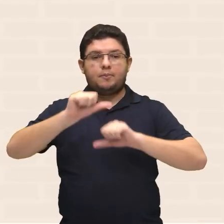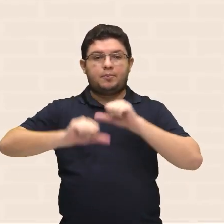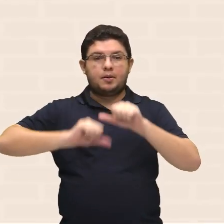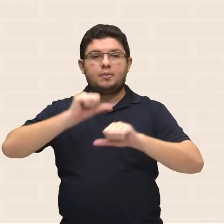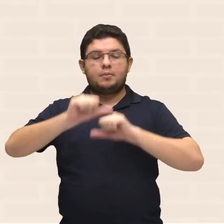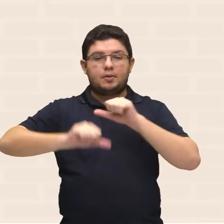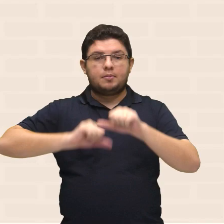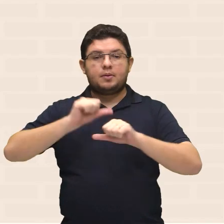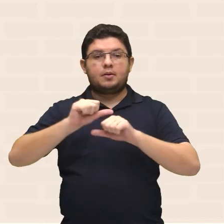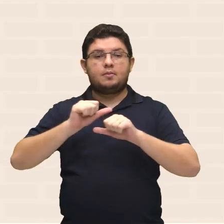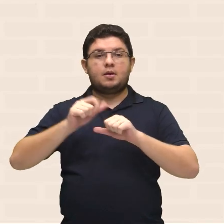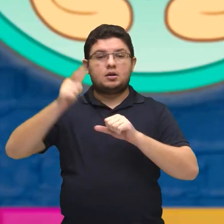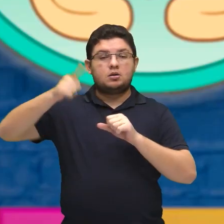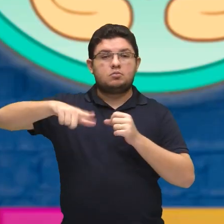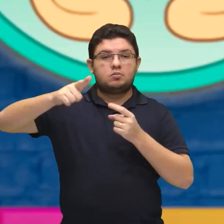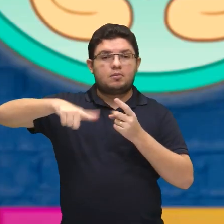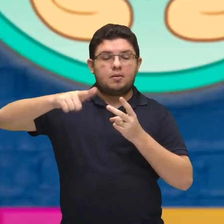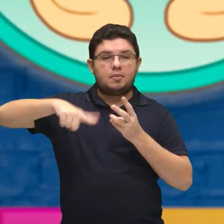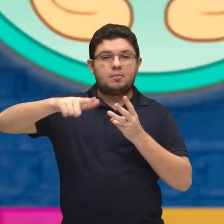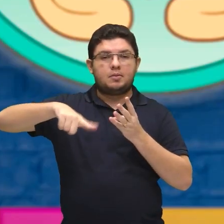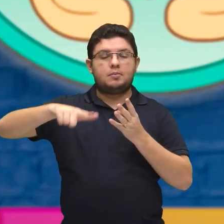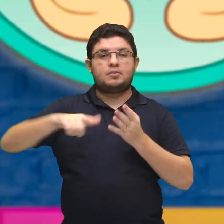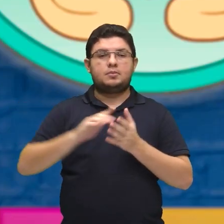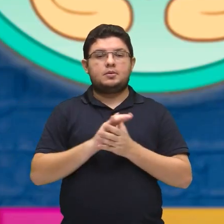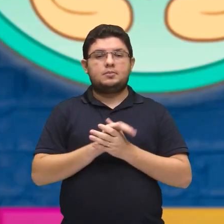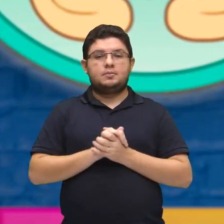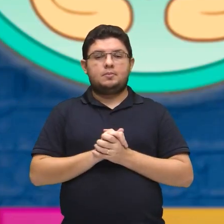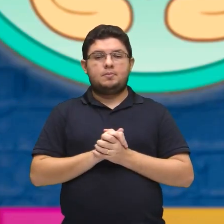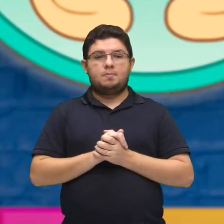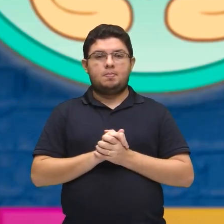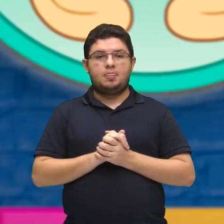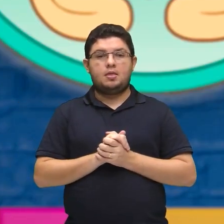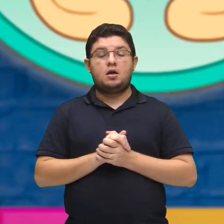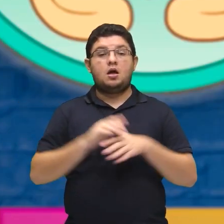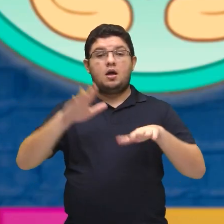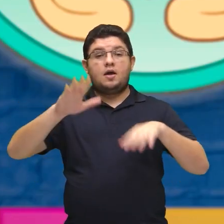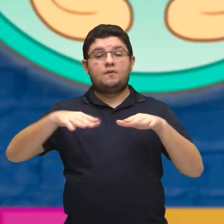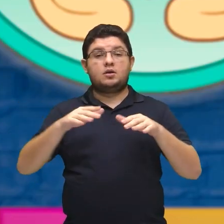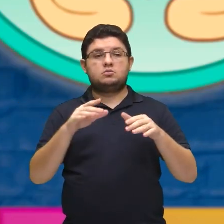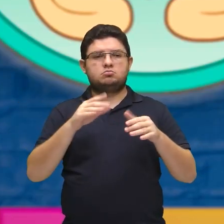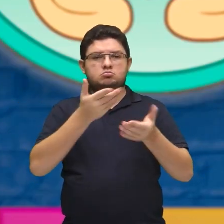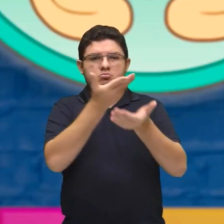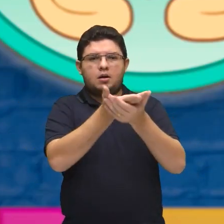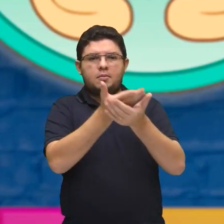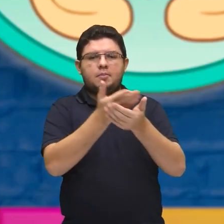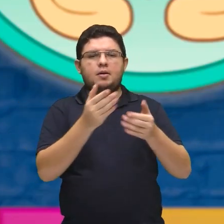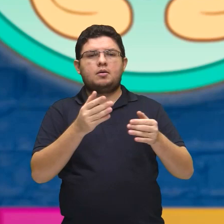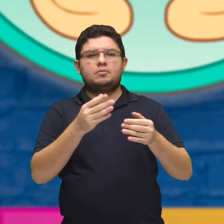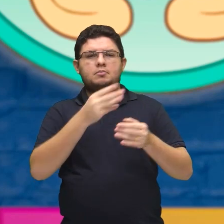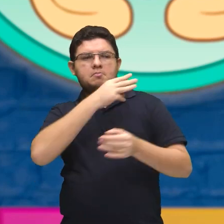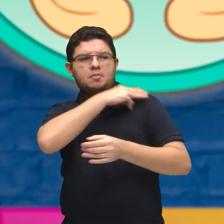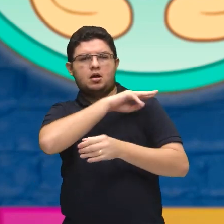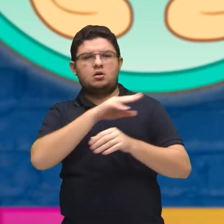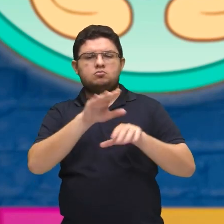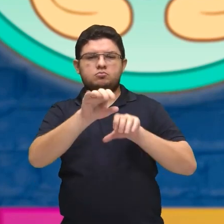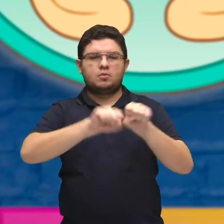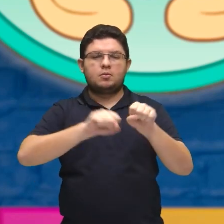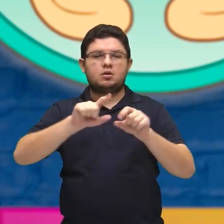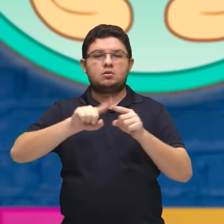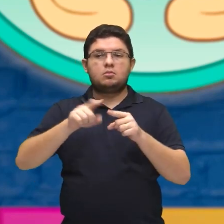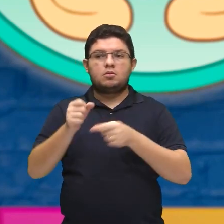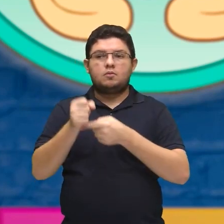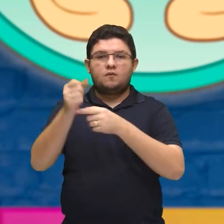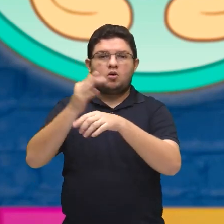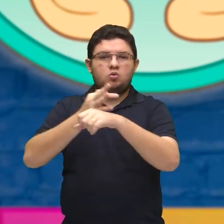escola, isso pode ter esse padrão de comportamento até na faculdade, até no seu ambiente de trabalho. Então,